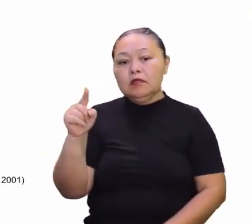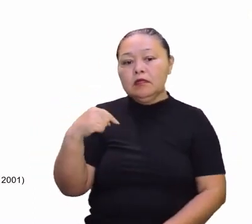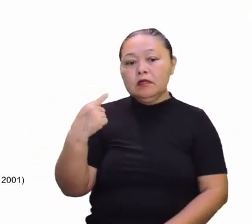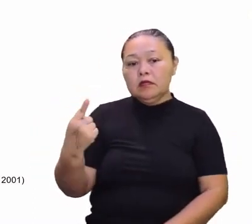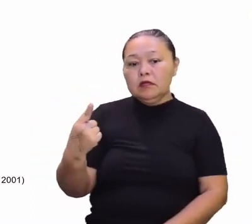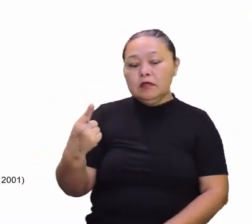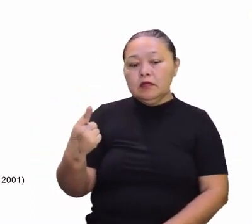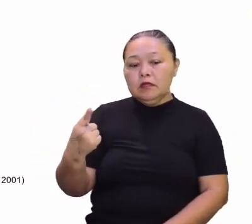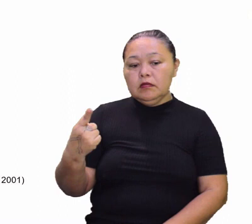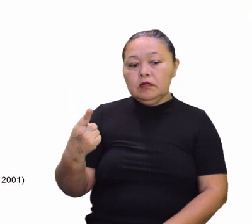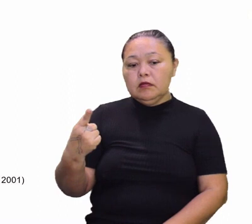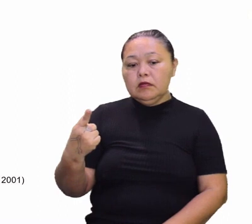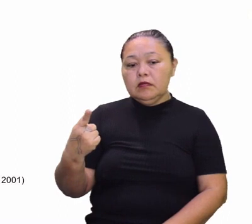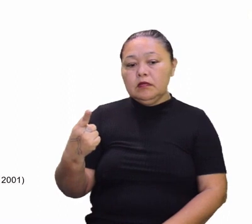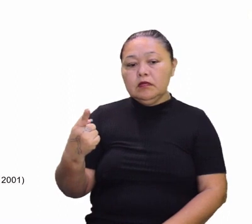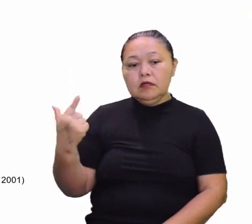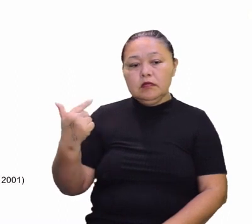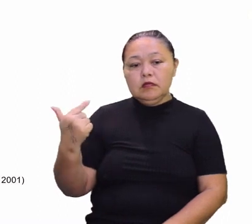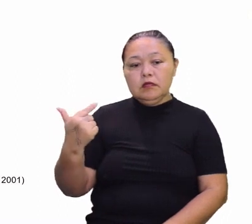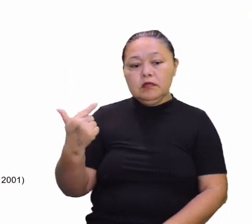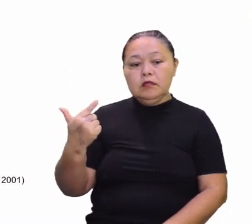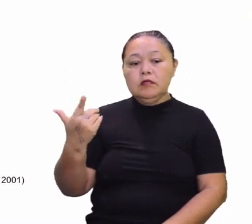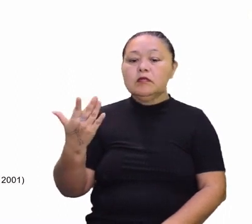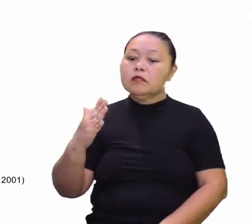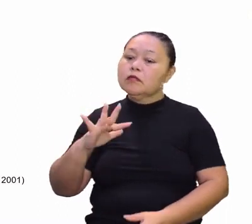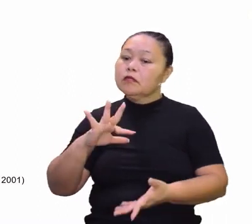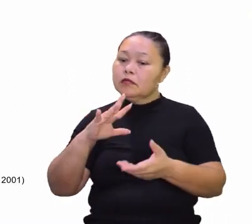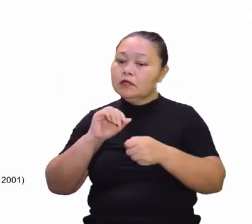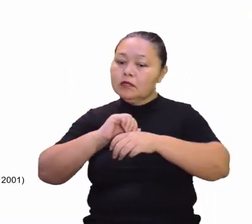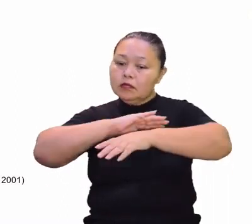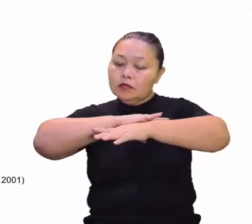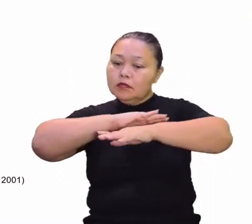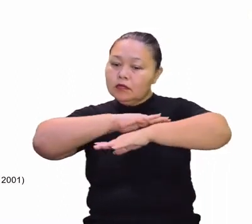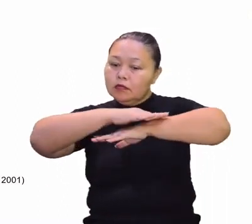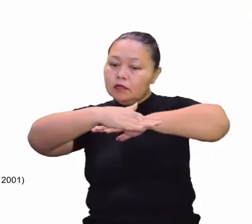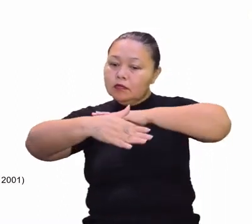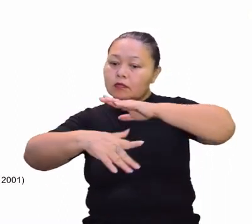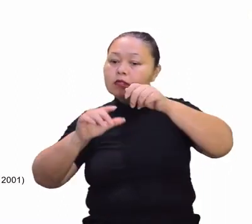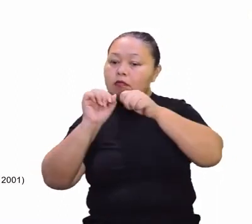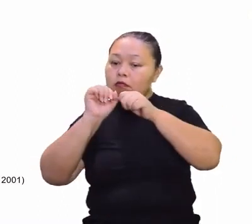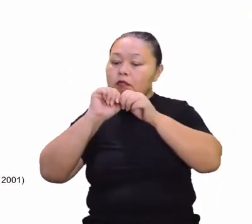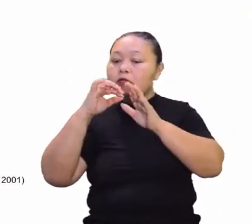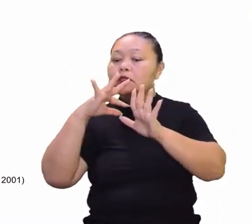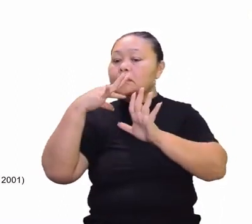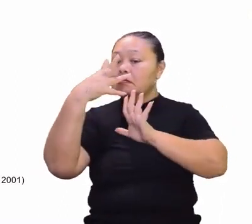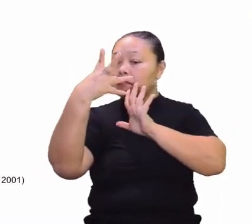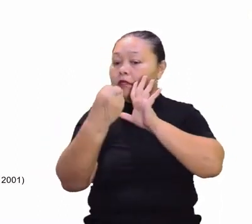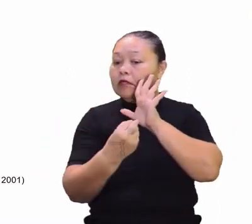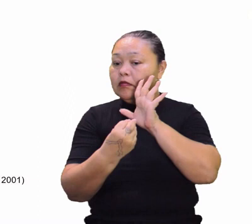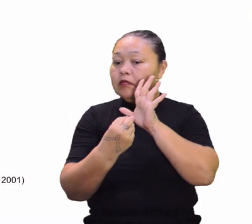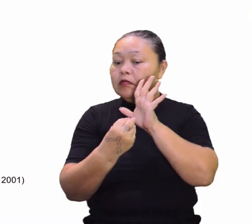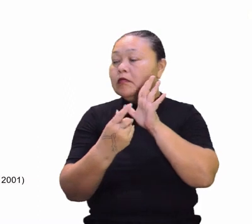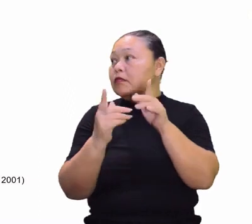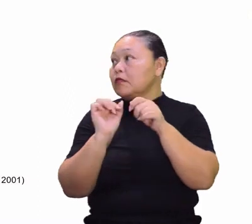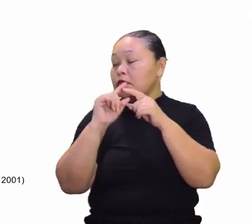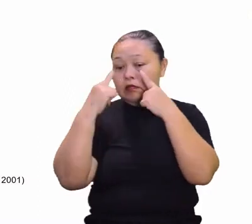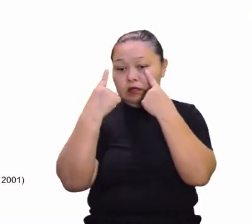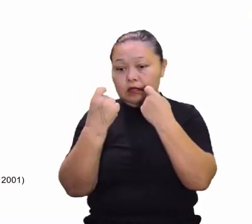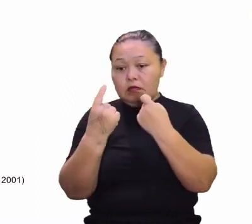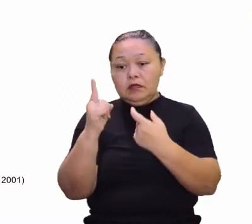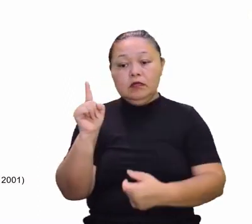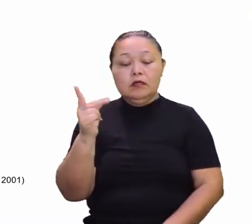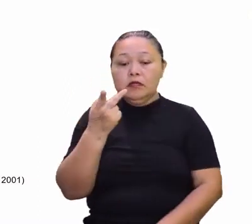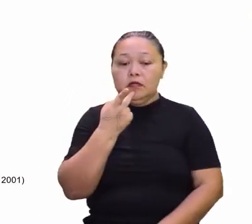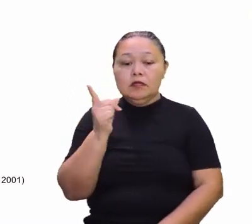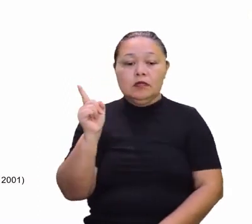a 2, a planície amazônica, que aqui o nosso rio Madeira faz parte. Isso. Isso é interessante, sabia?